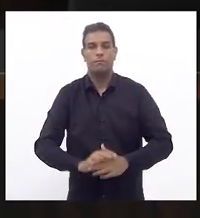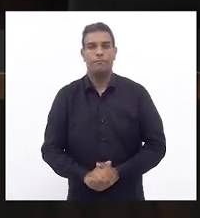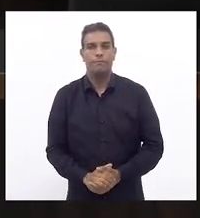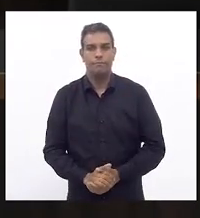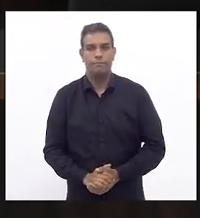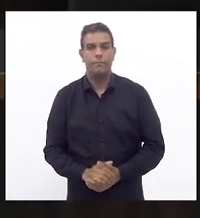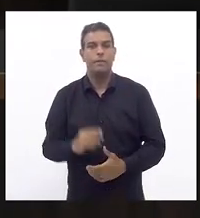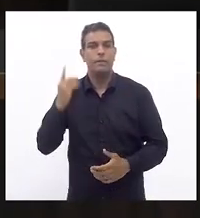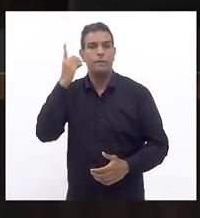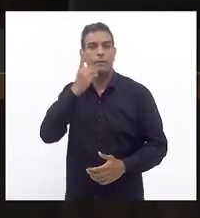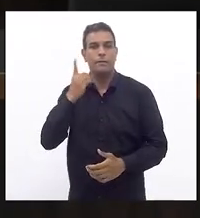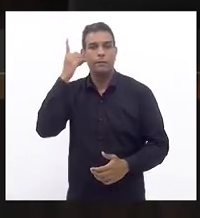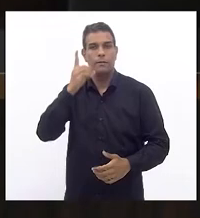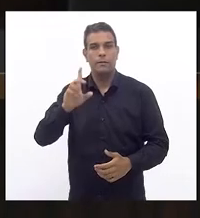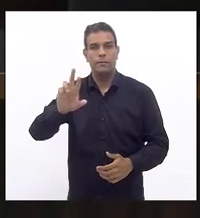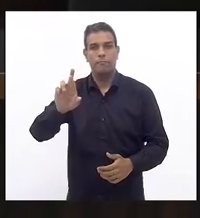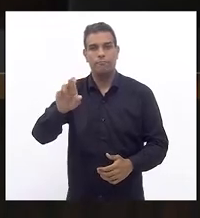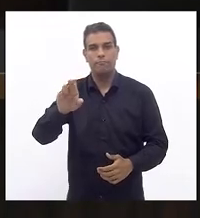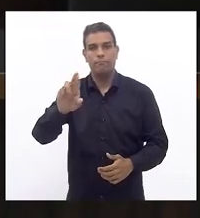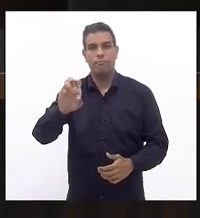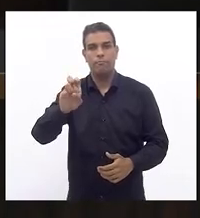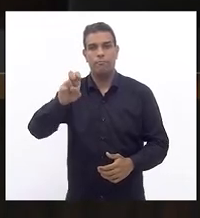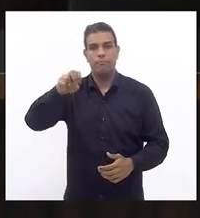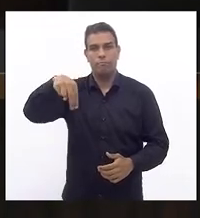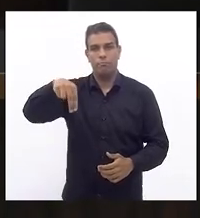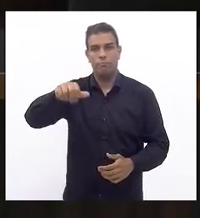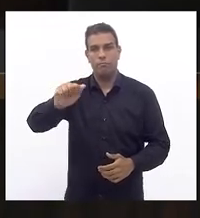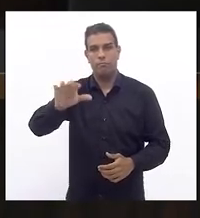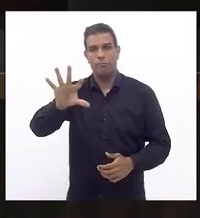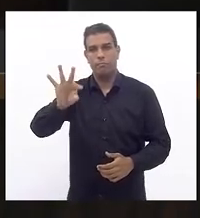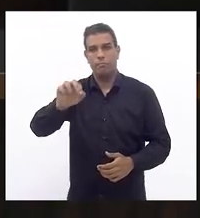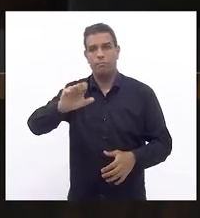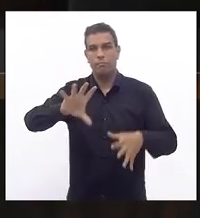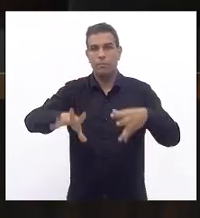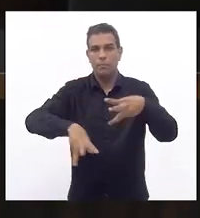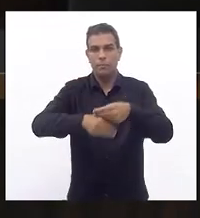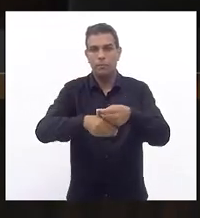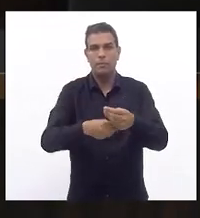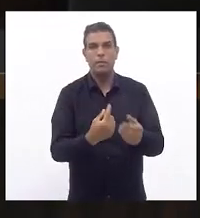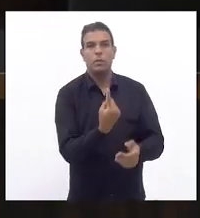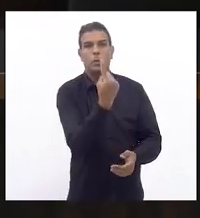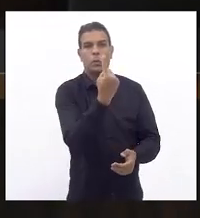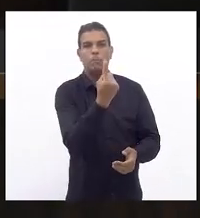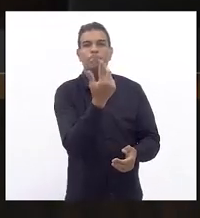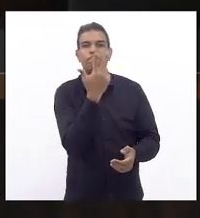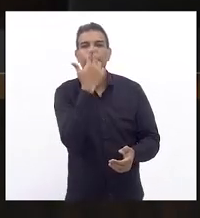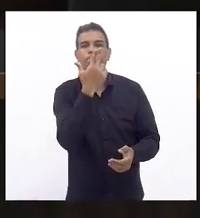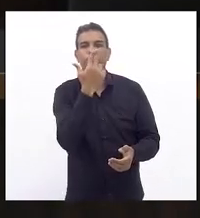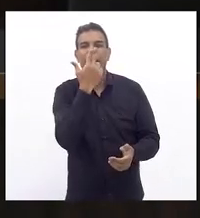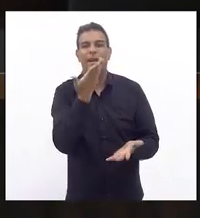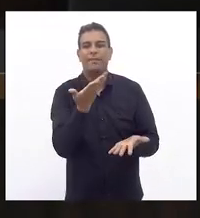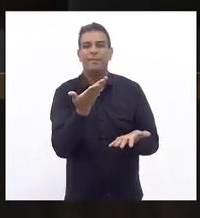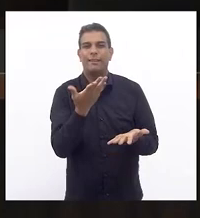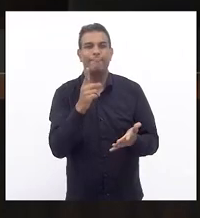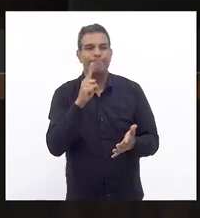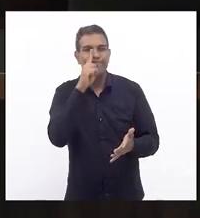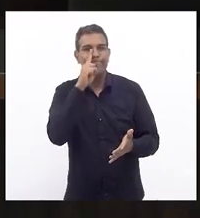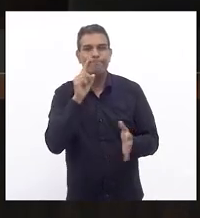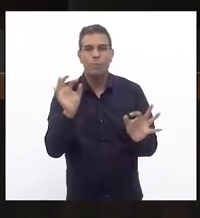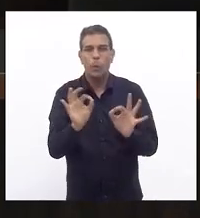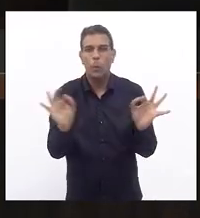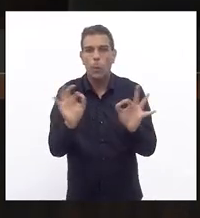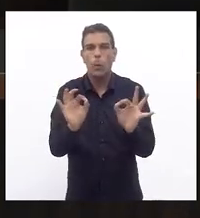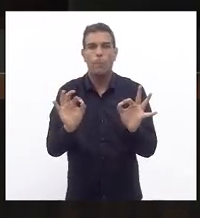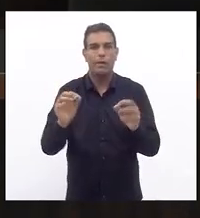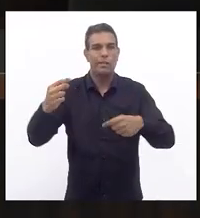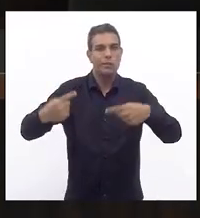da deputada Renata Souza, está a emenda número 1, que está prejudicada. Nada mais havendo a